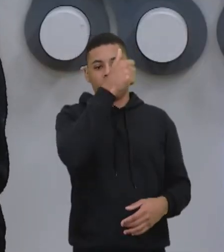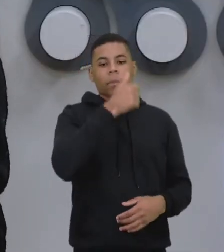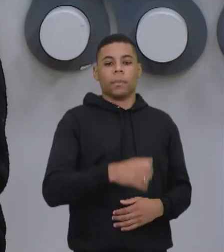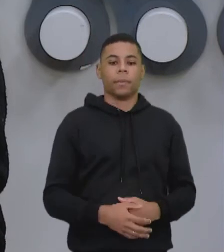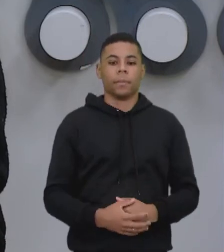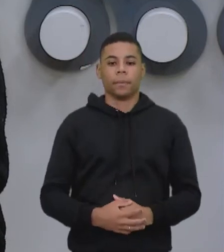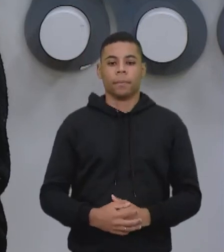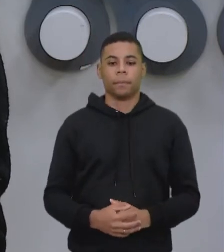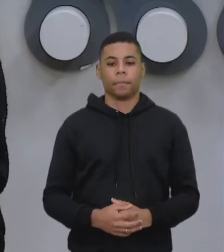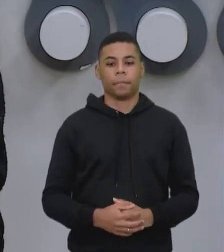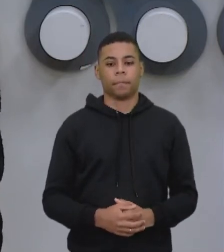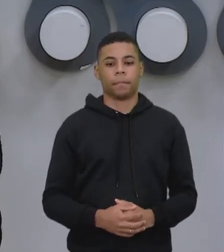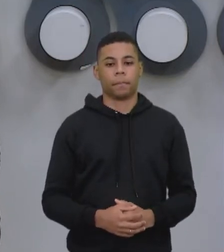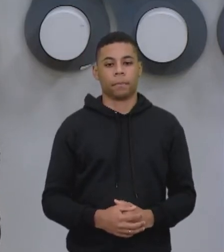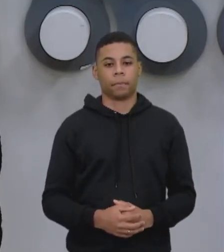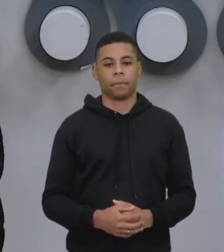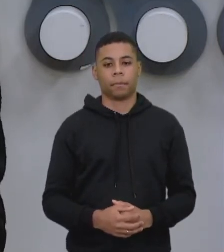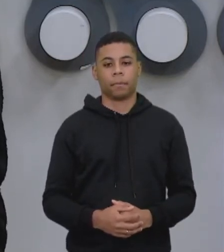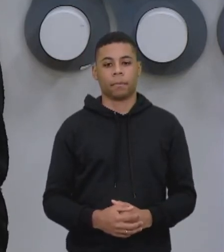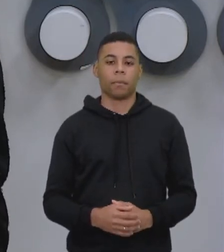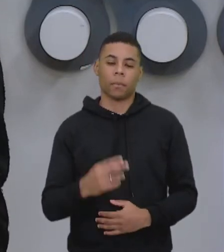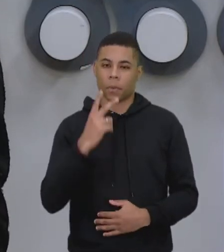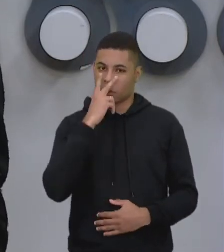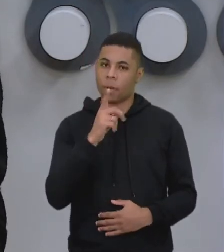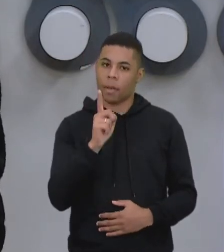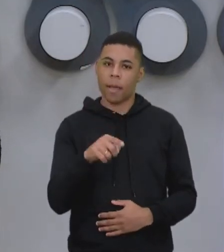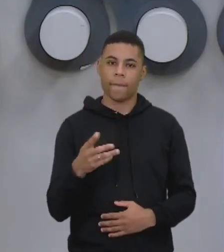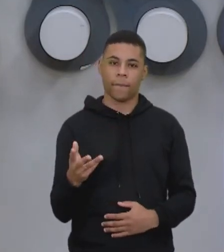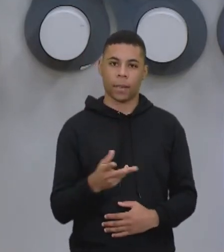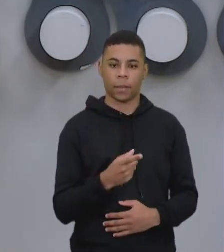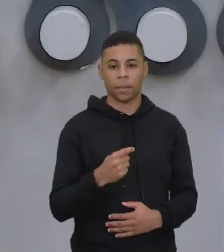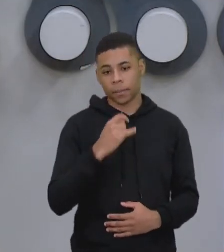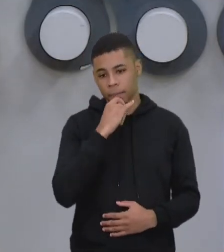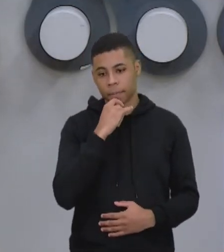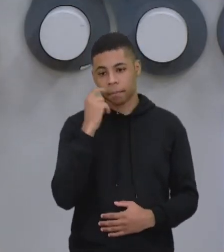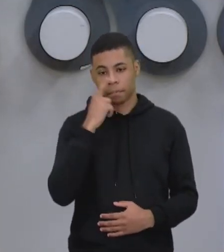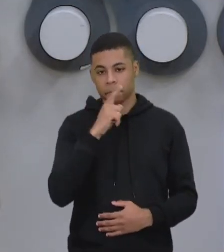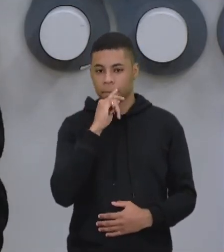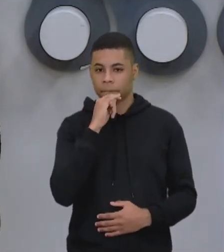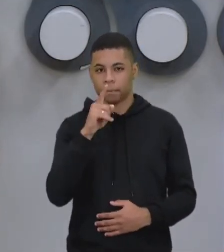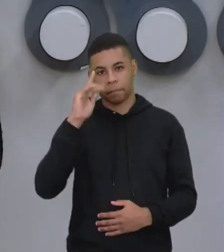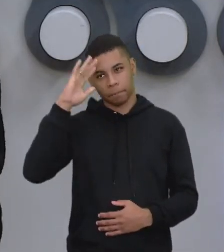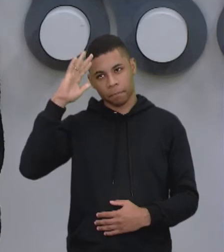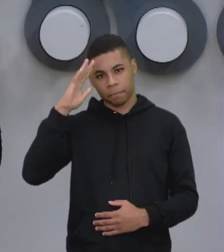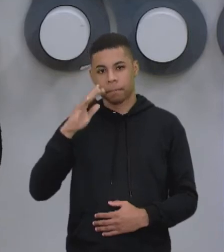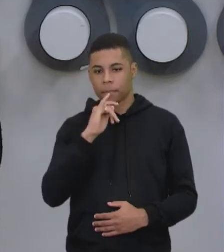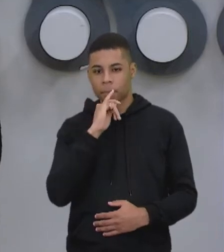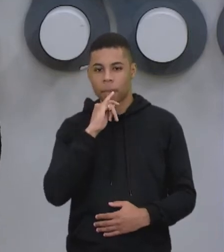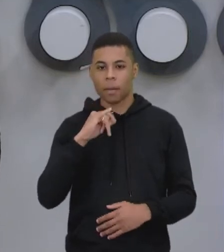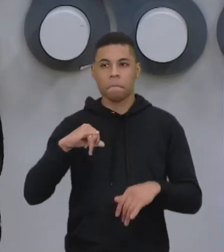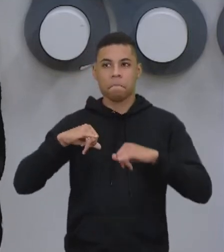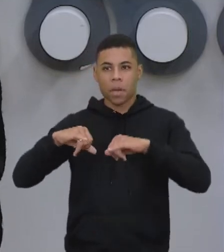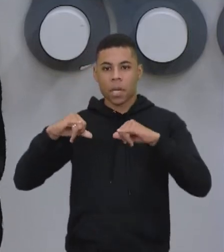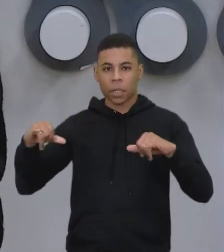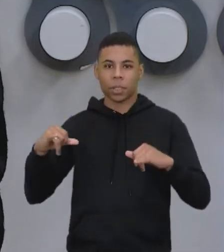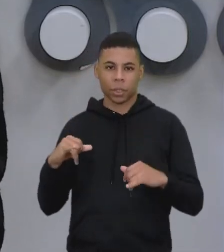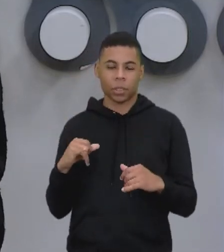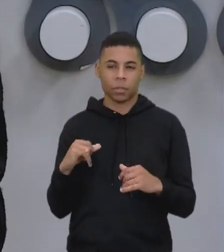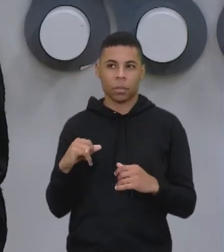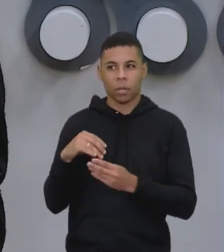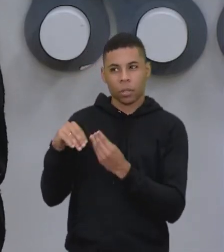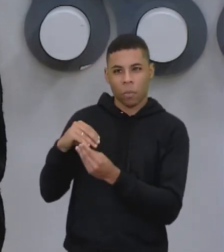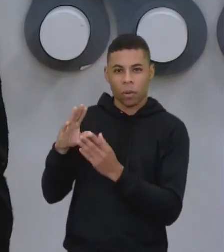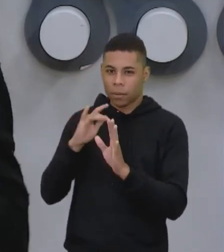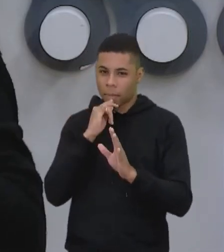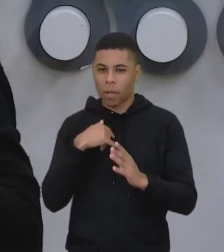mais plausíveis para eles. Eu acho que aí é a eficiência, por exemplo, do que você ficar pensando que a mídia hegemônica, e aí eu vou